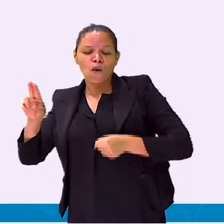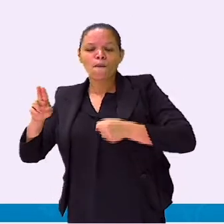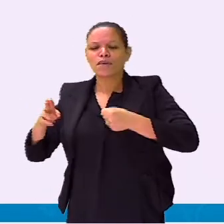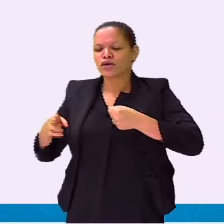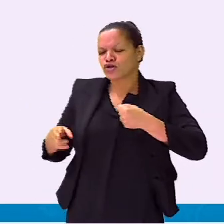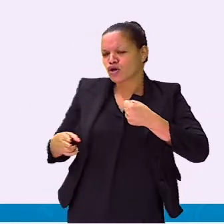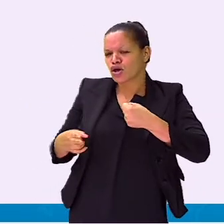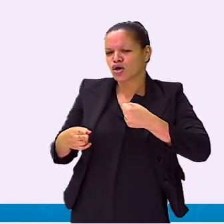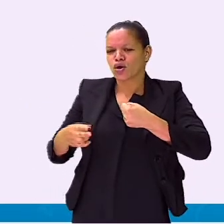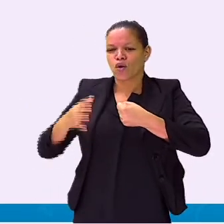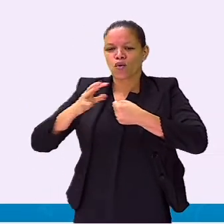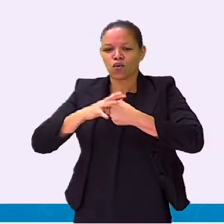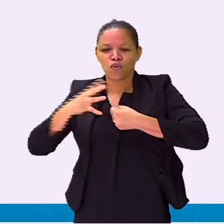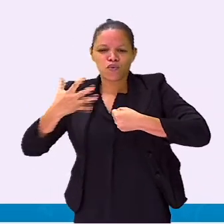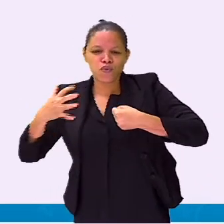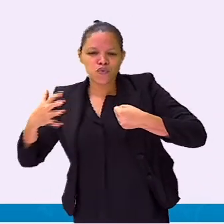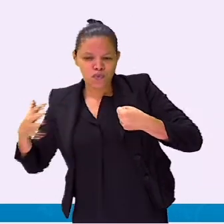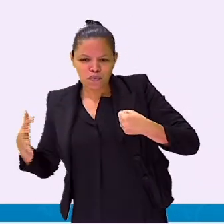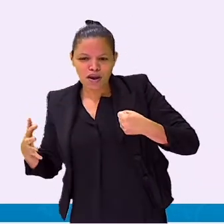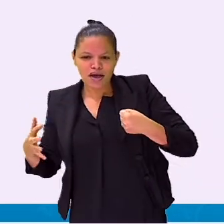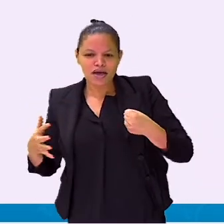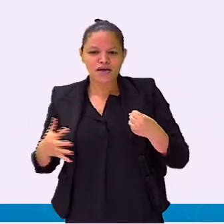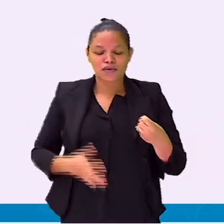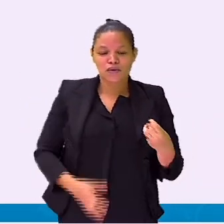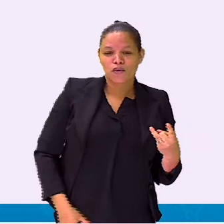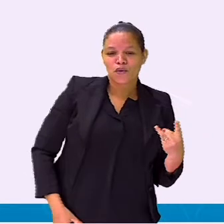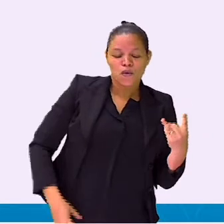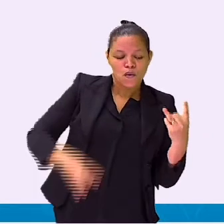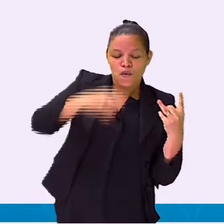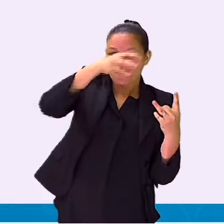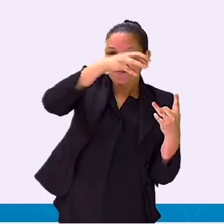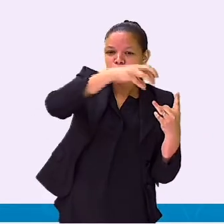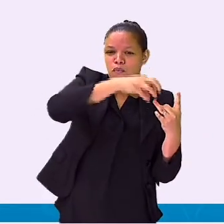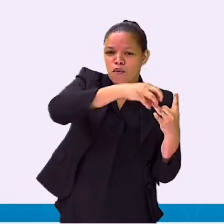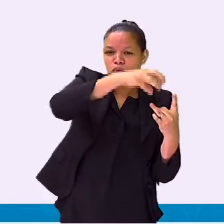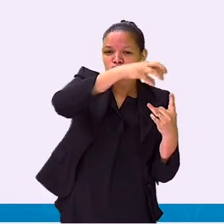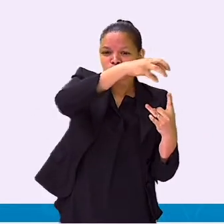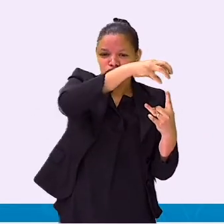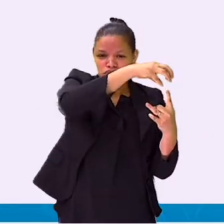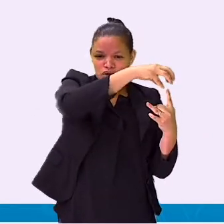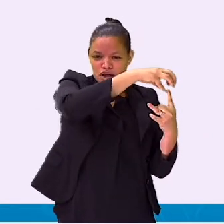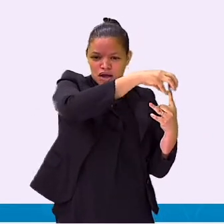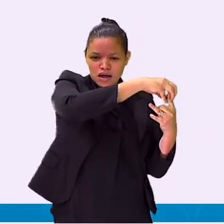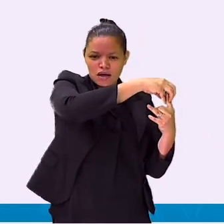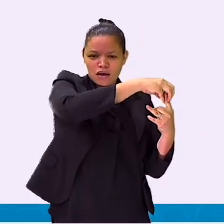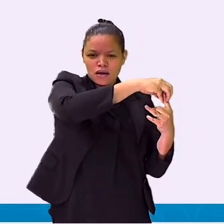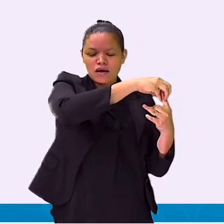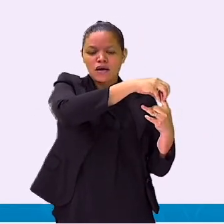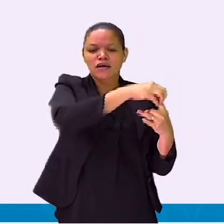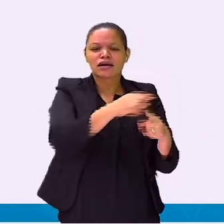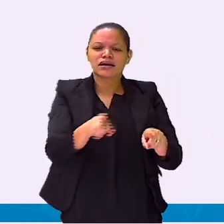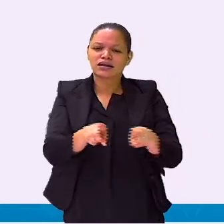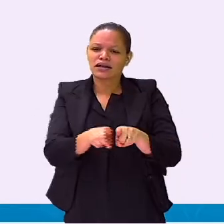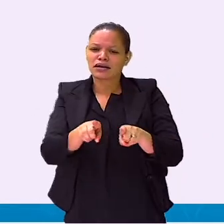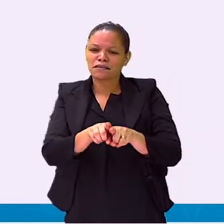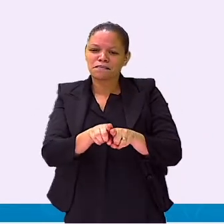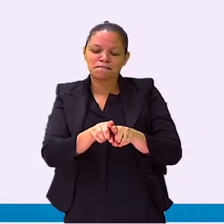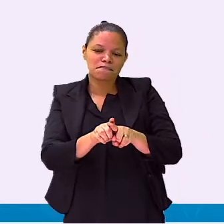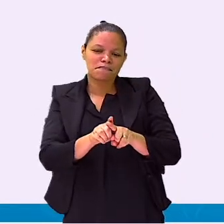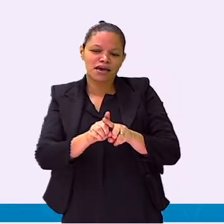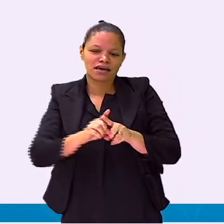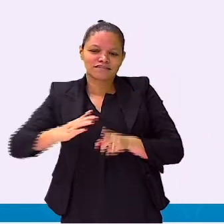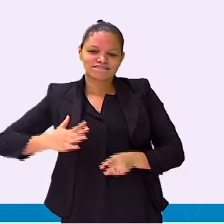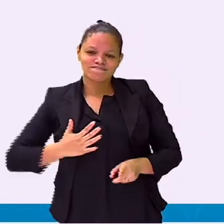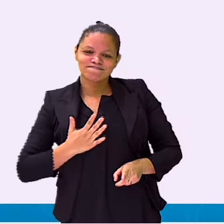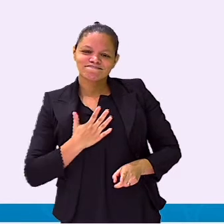mineira soube aproveitar suas raízes históricas, incorporando tradições indígenas,